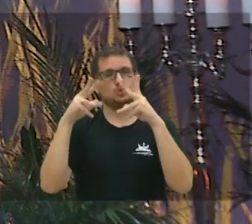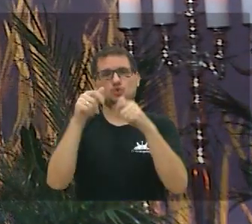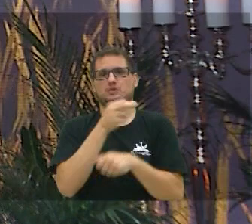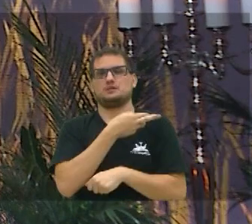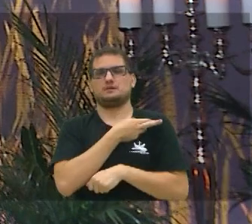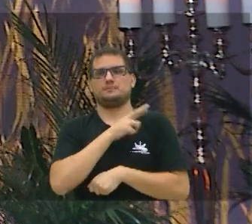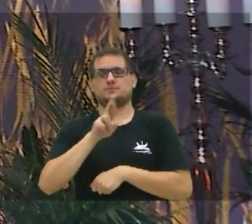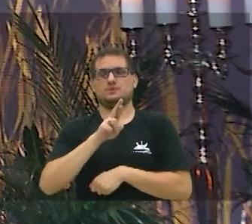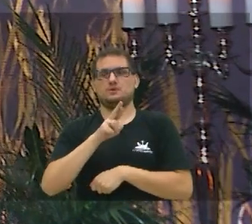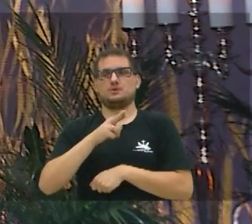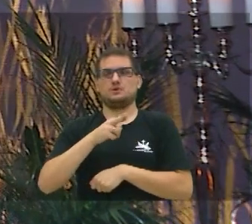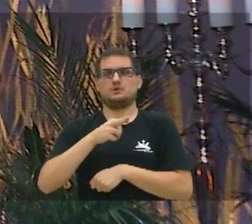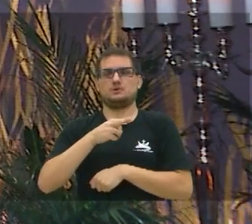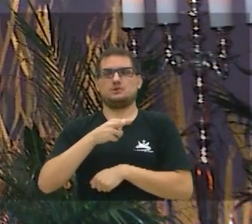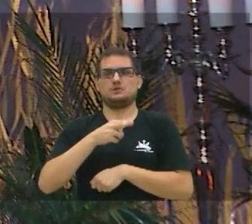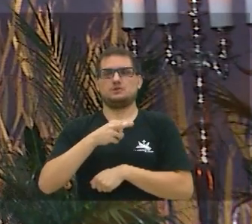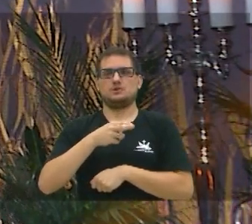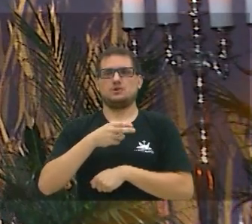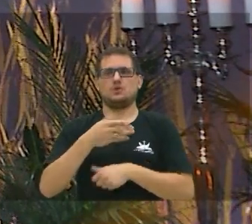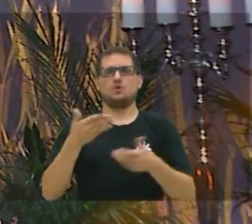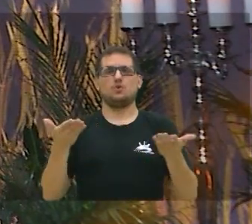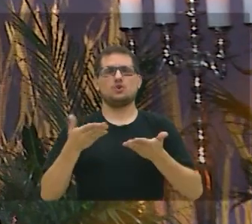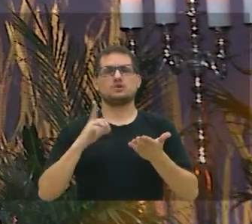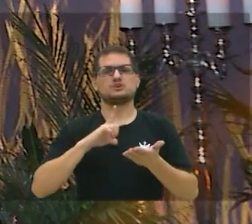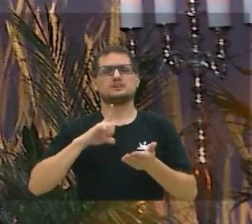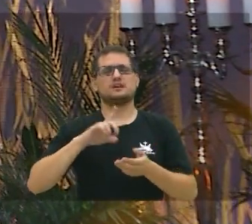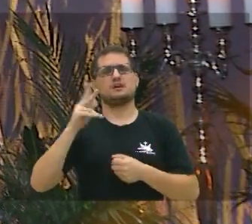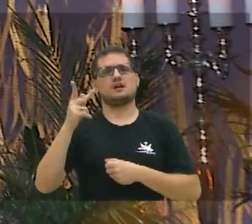Os islâmicos estão hoje vivendo Ramadã.